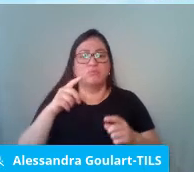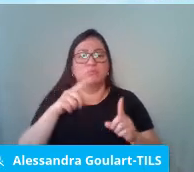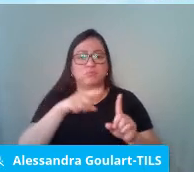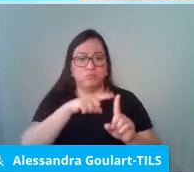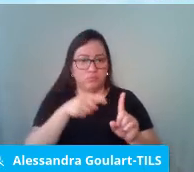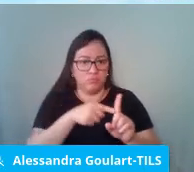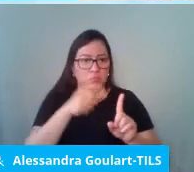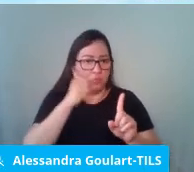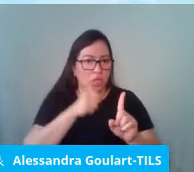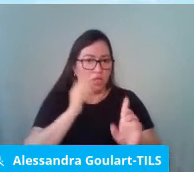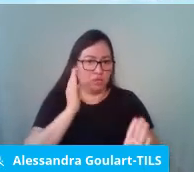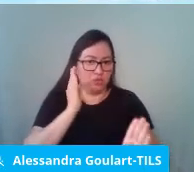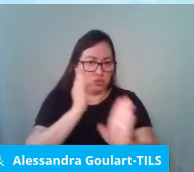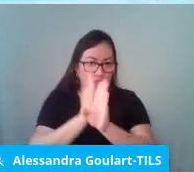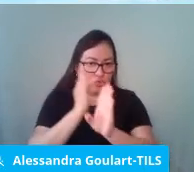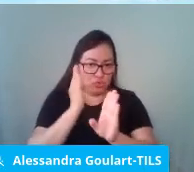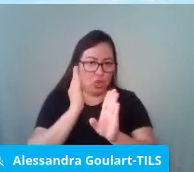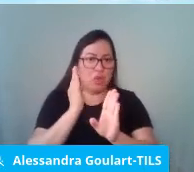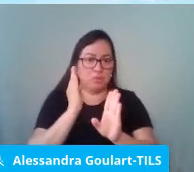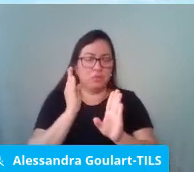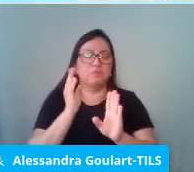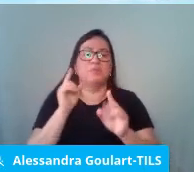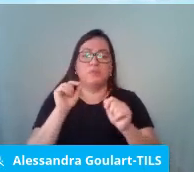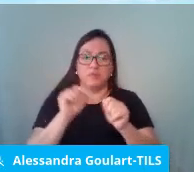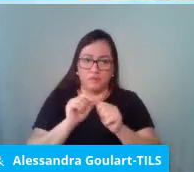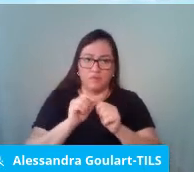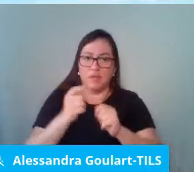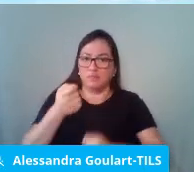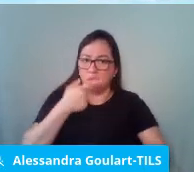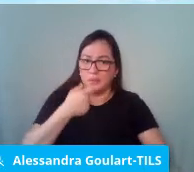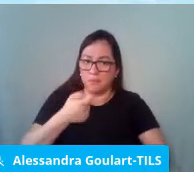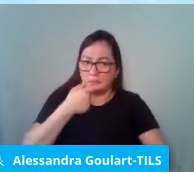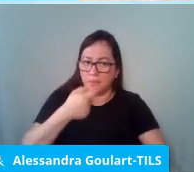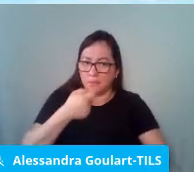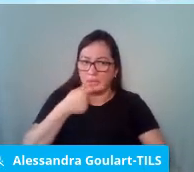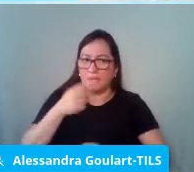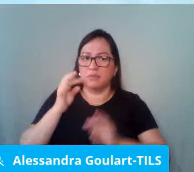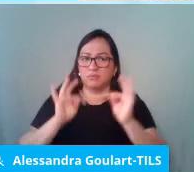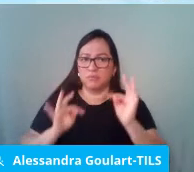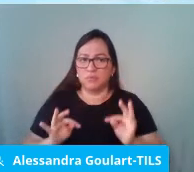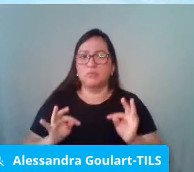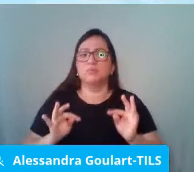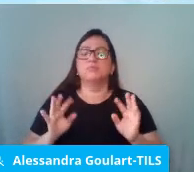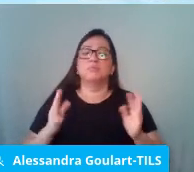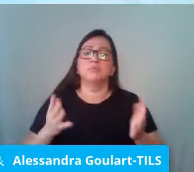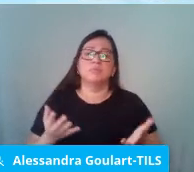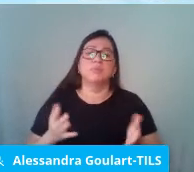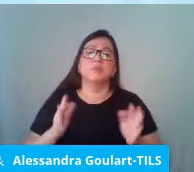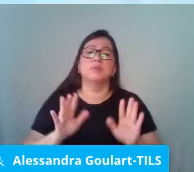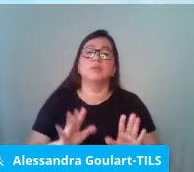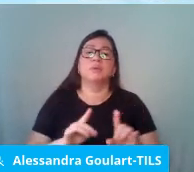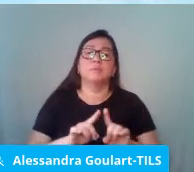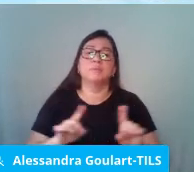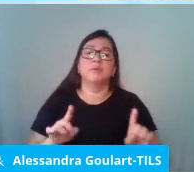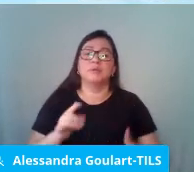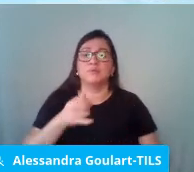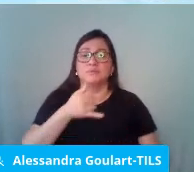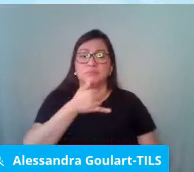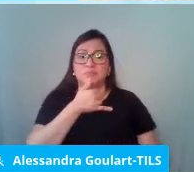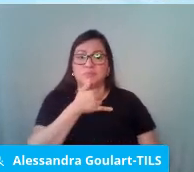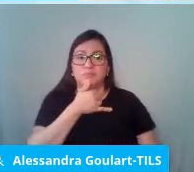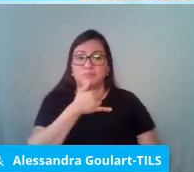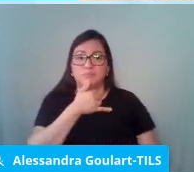ela faz o tratamento adequado, mas infelizmente não ocorre o tratamento